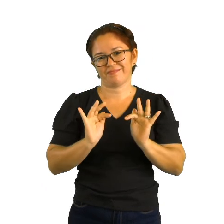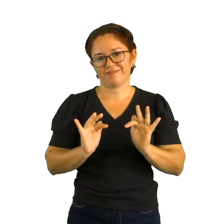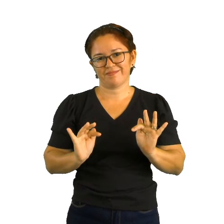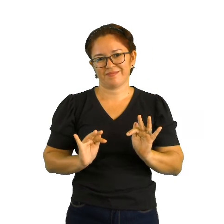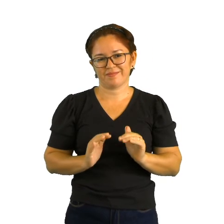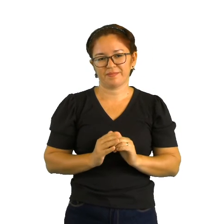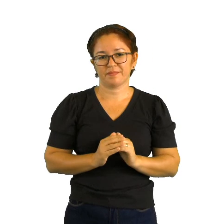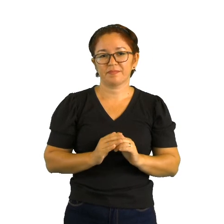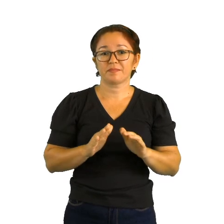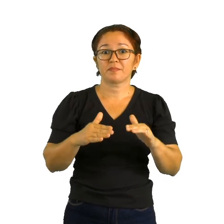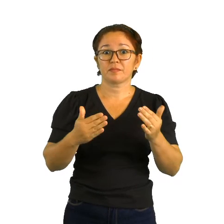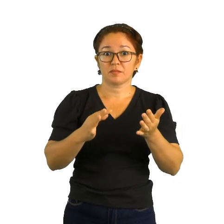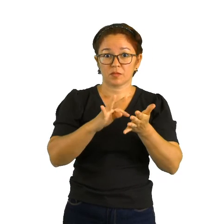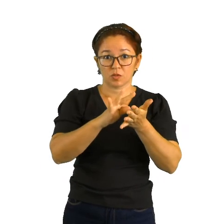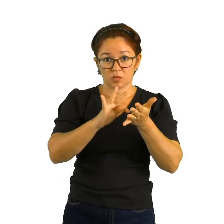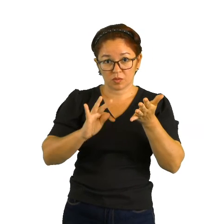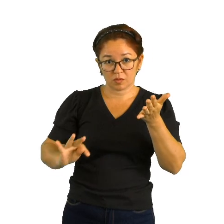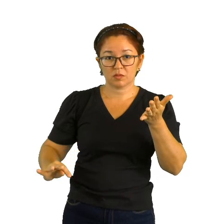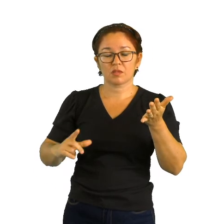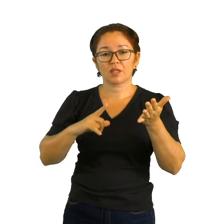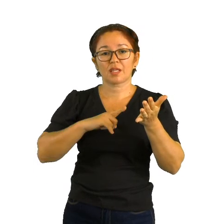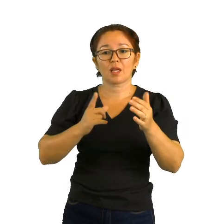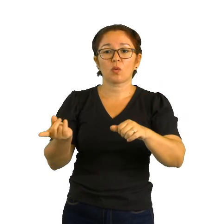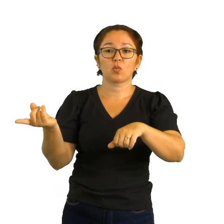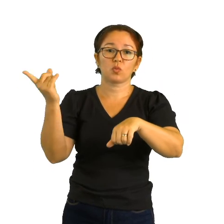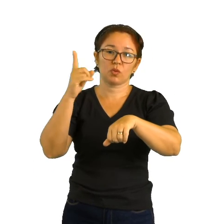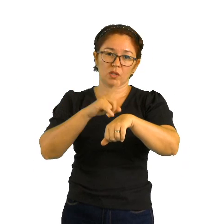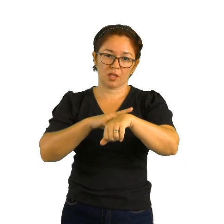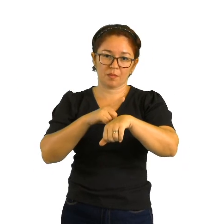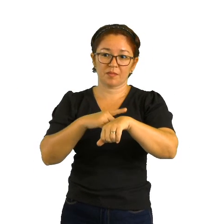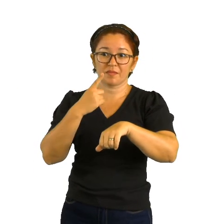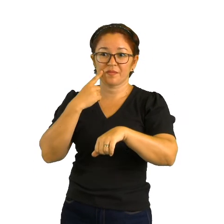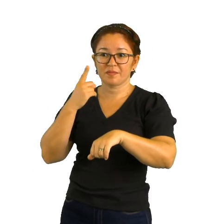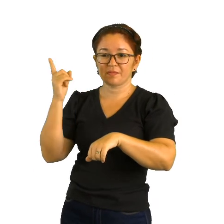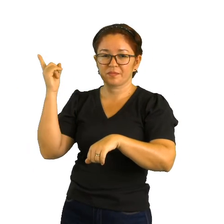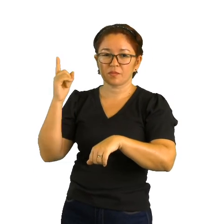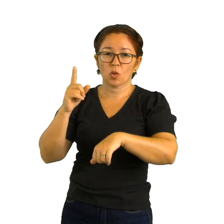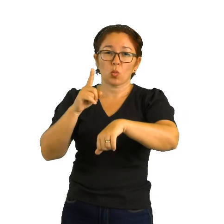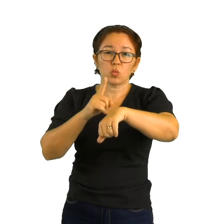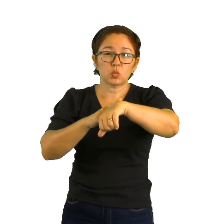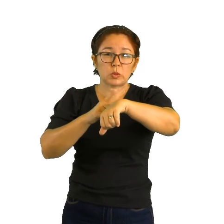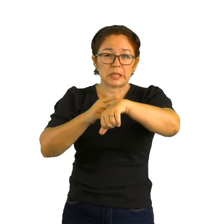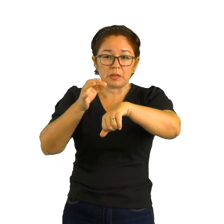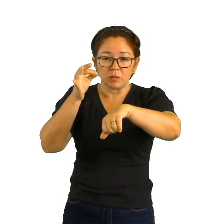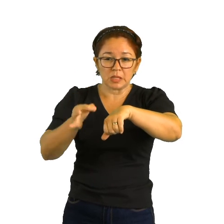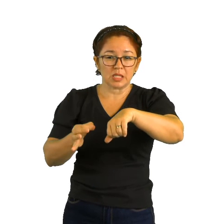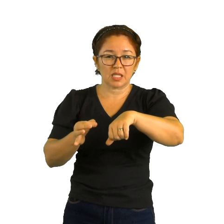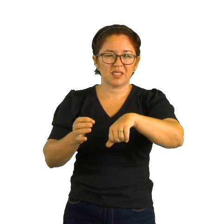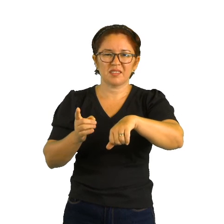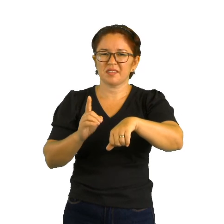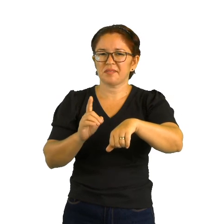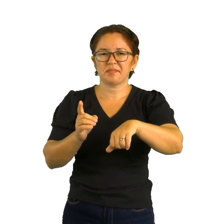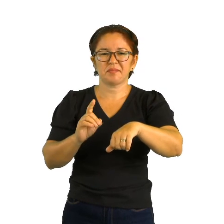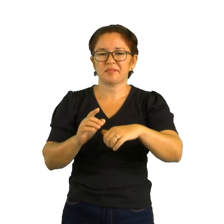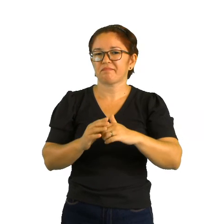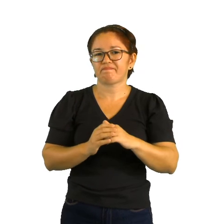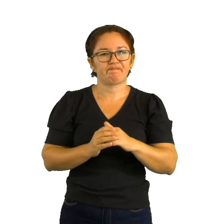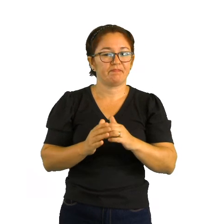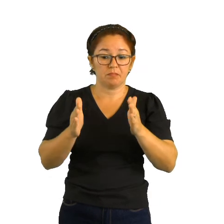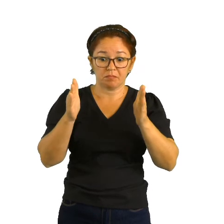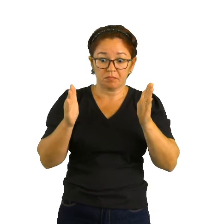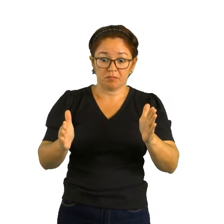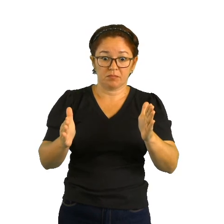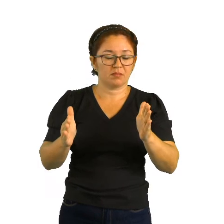tempo, leitura aí na tela, ó comigo. Normalmente o tempo é indefinido, as histórias começam com era